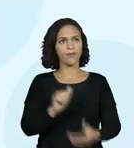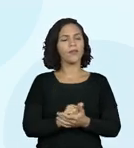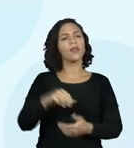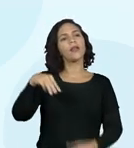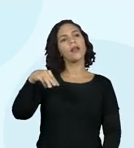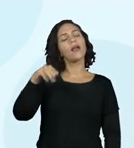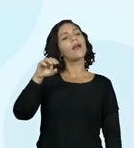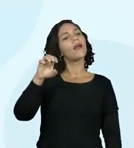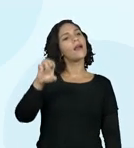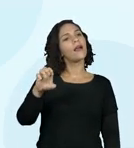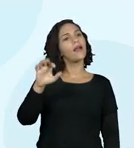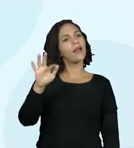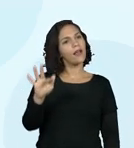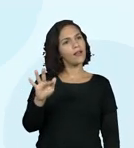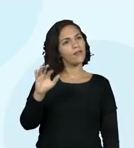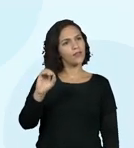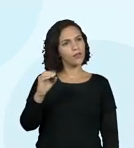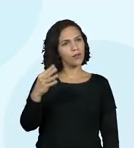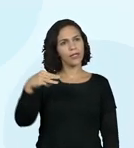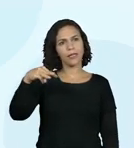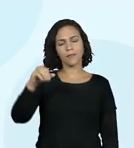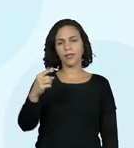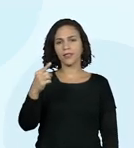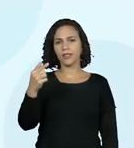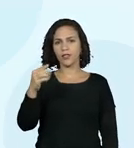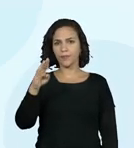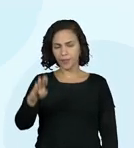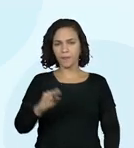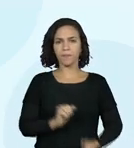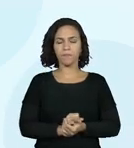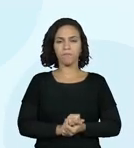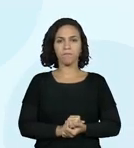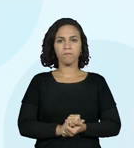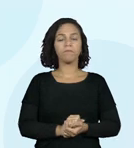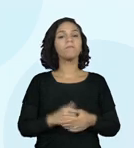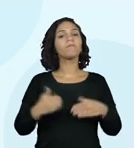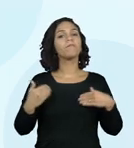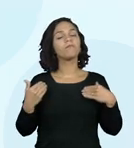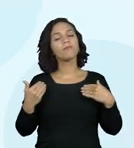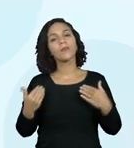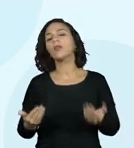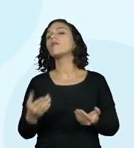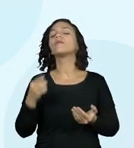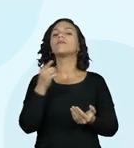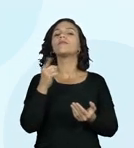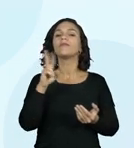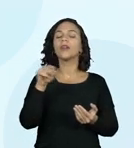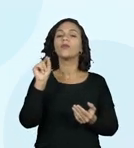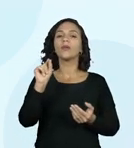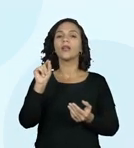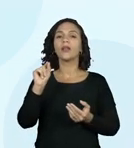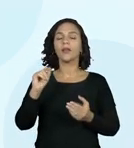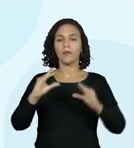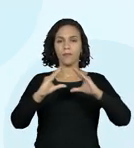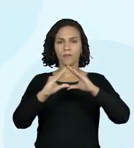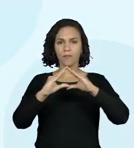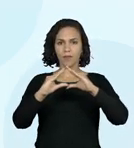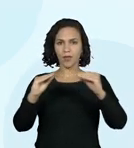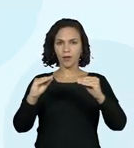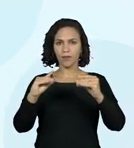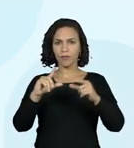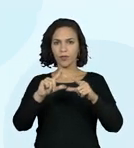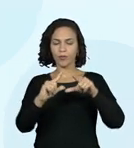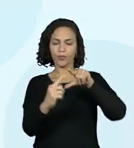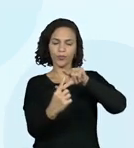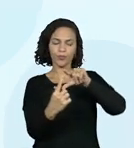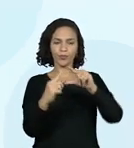EF04 MA17B. Então, respectivamente, vamos associar prismas e pirâmides às suas